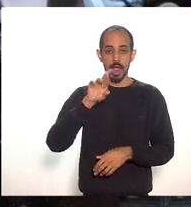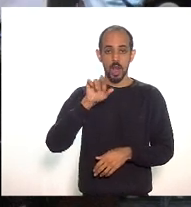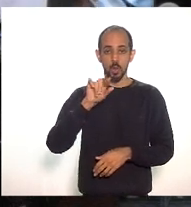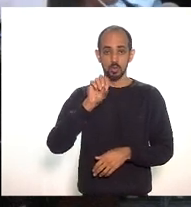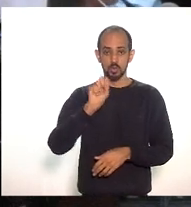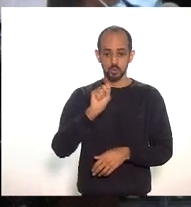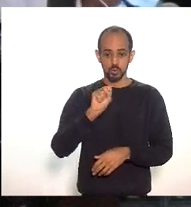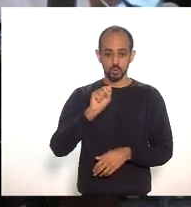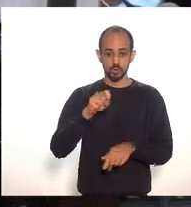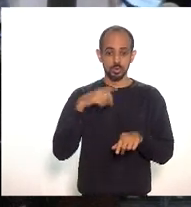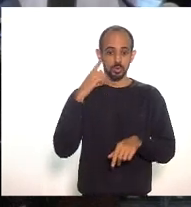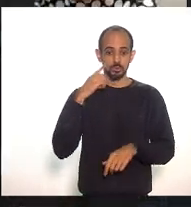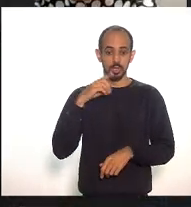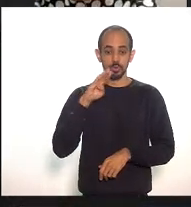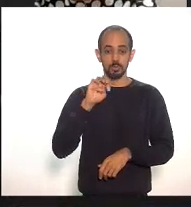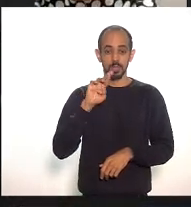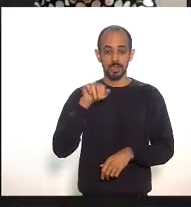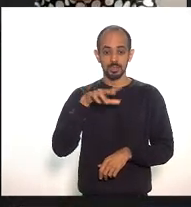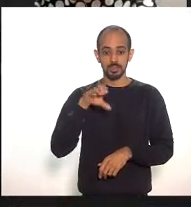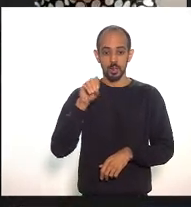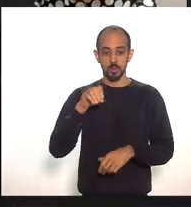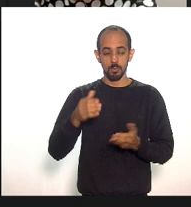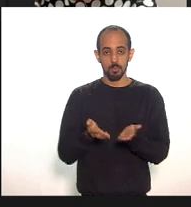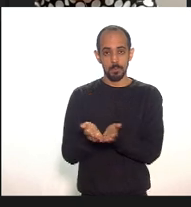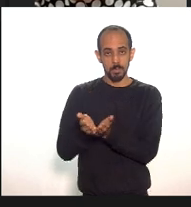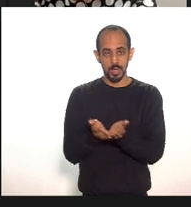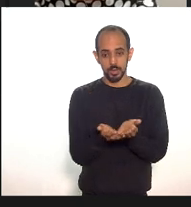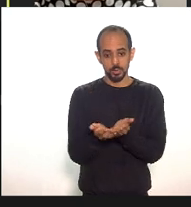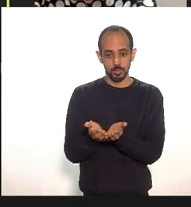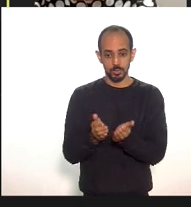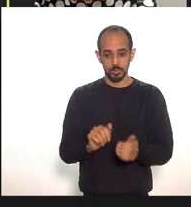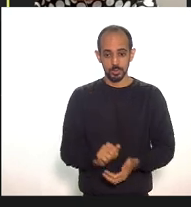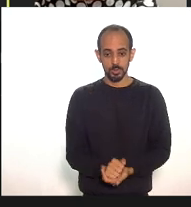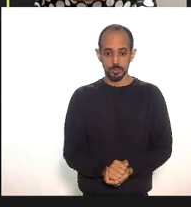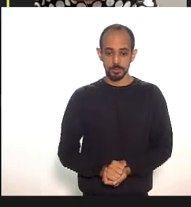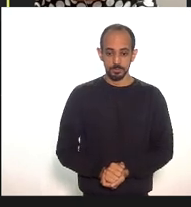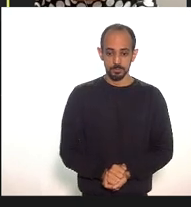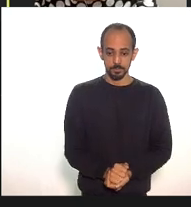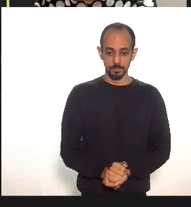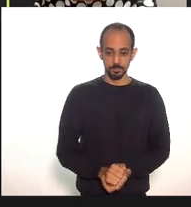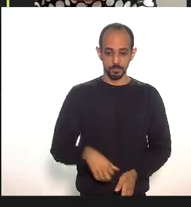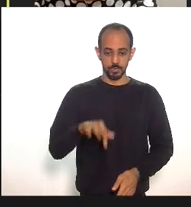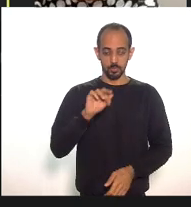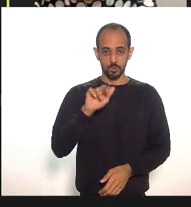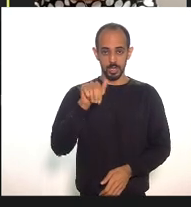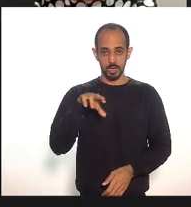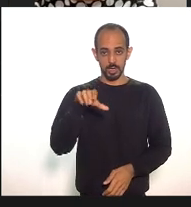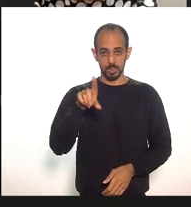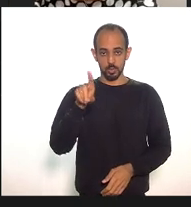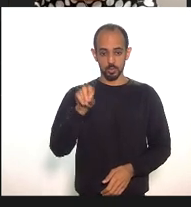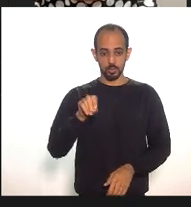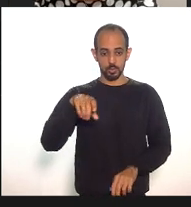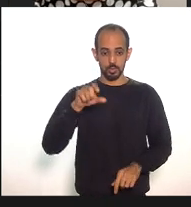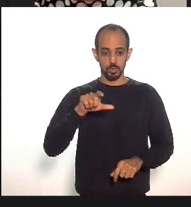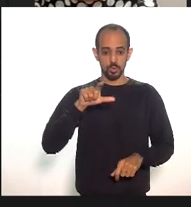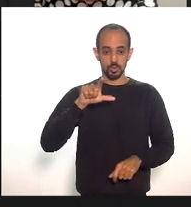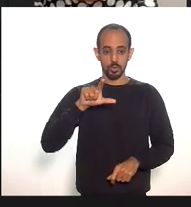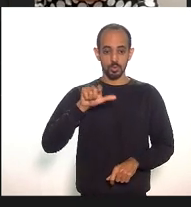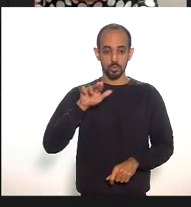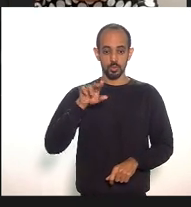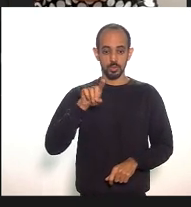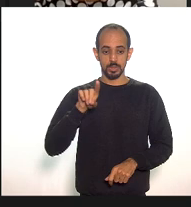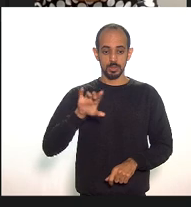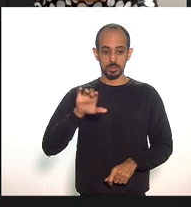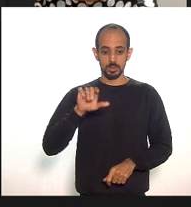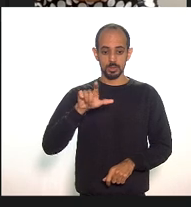Deputado brazão Martha Rocha Bebeto sei da Dionísio Lins tia Ju